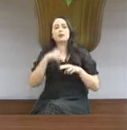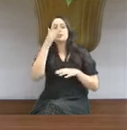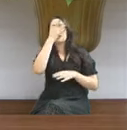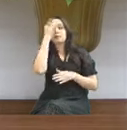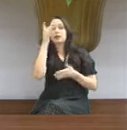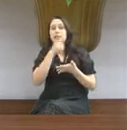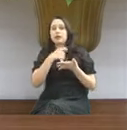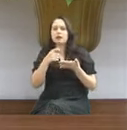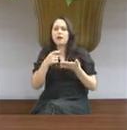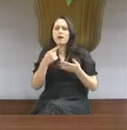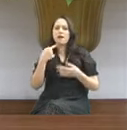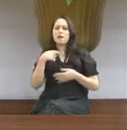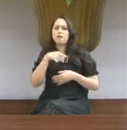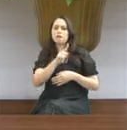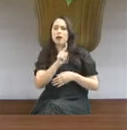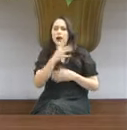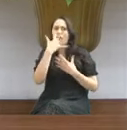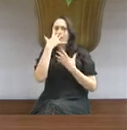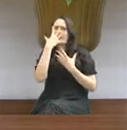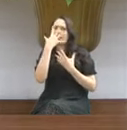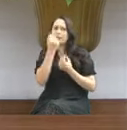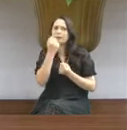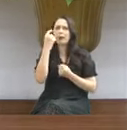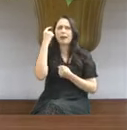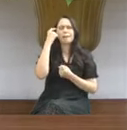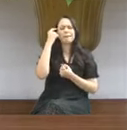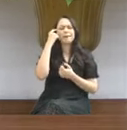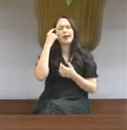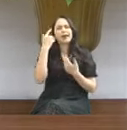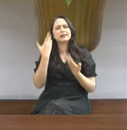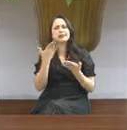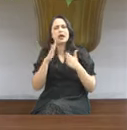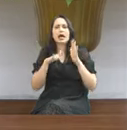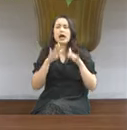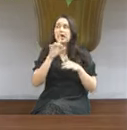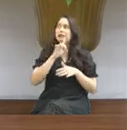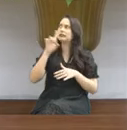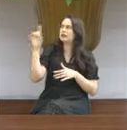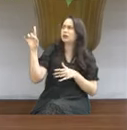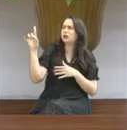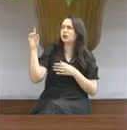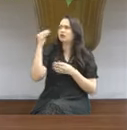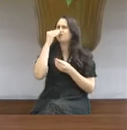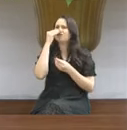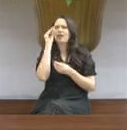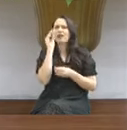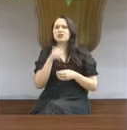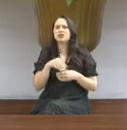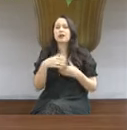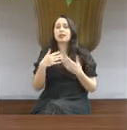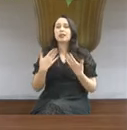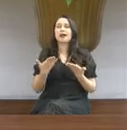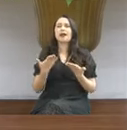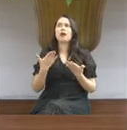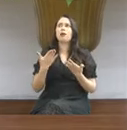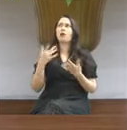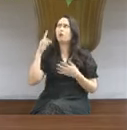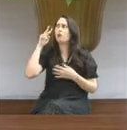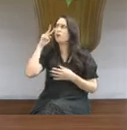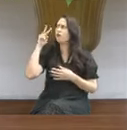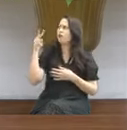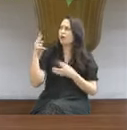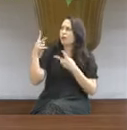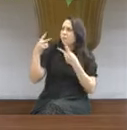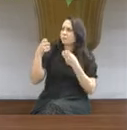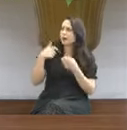com confiança. Não fiquem pensando: será que ele me aceita? Será que ele vai ouvir a minha oração? Será que ele